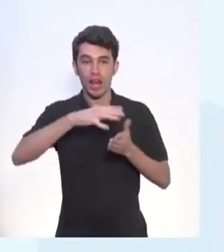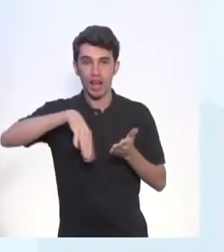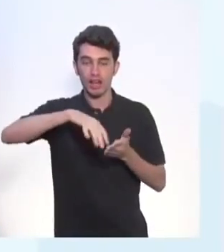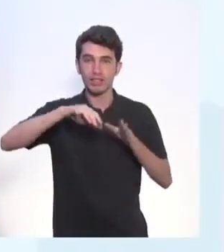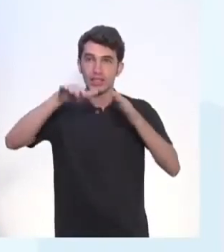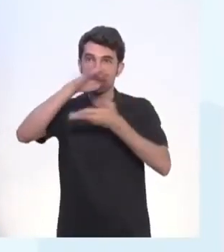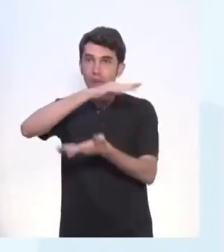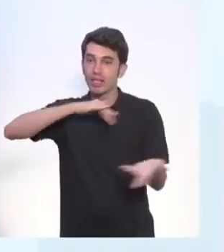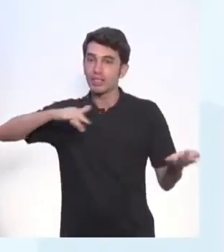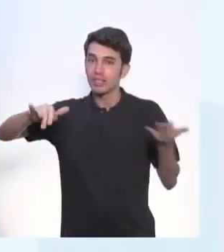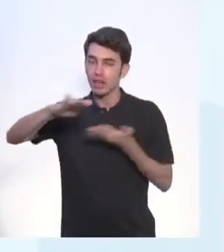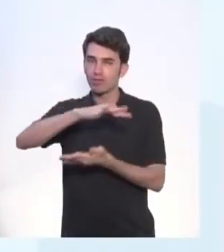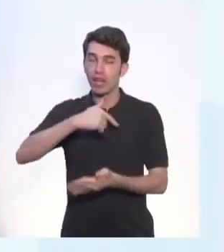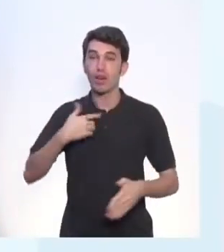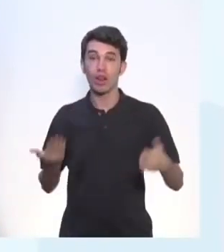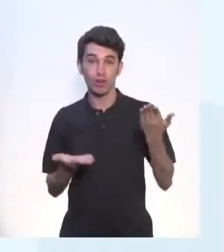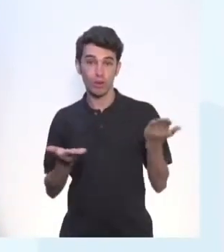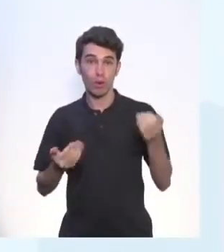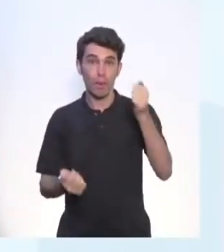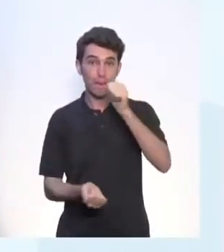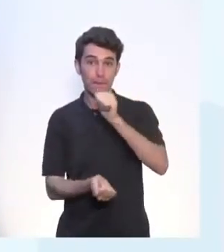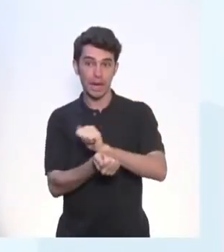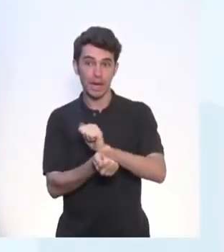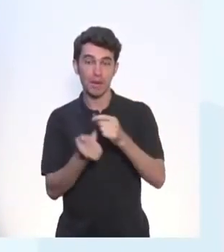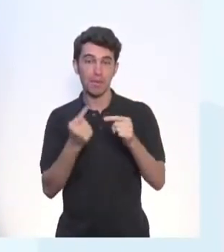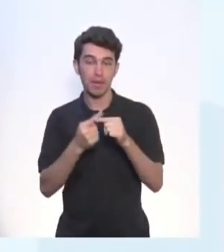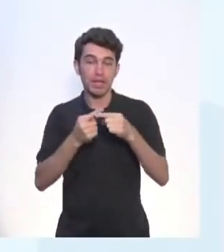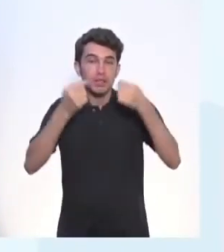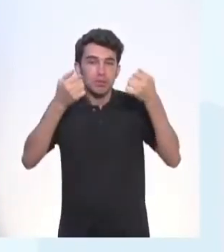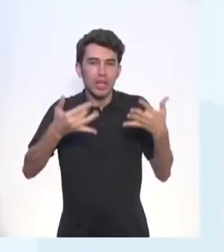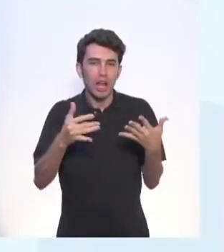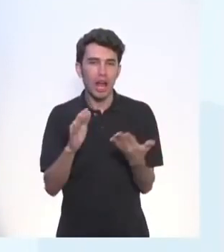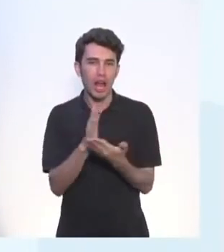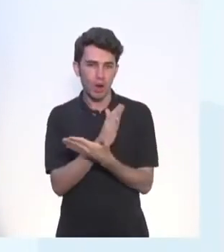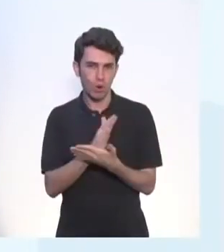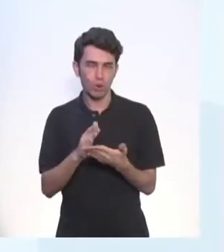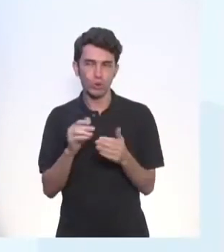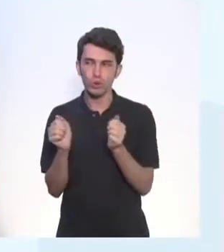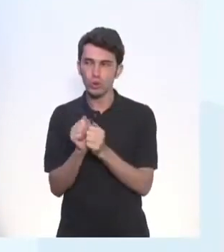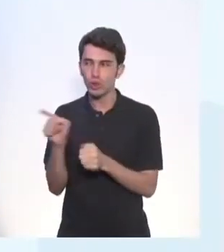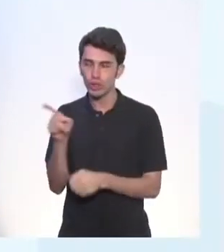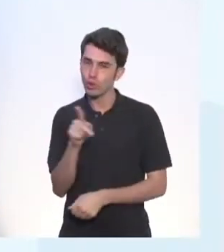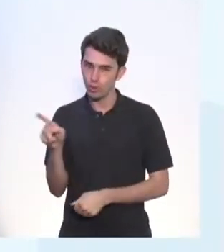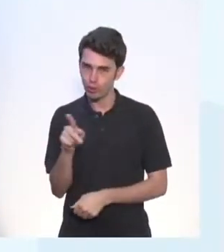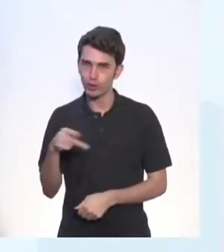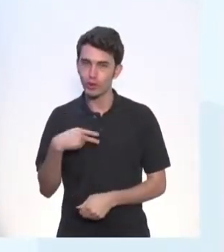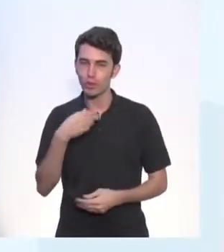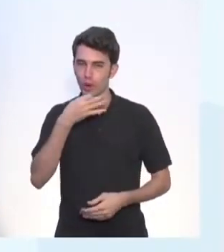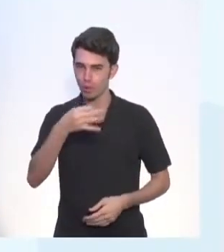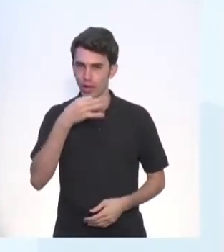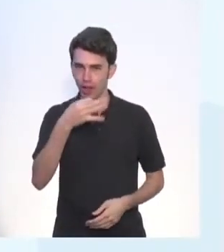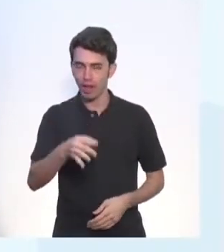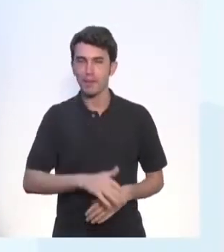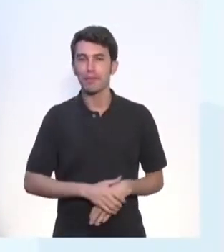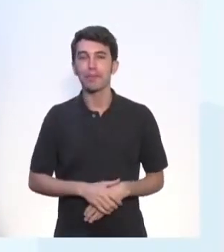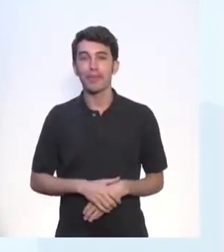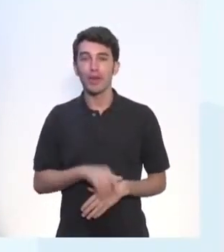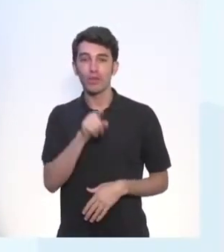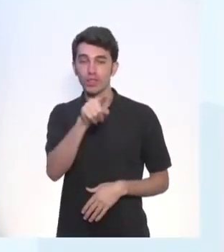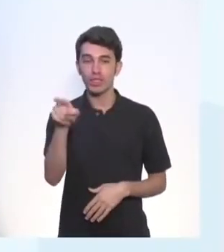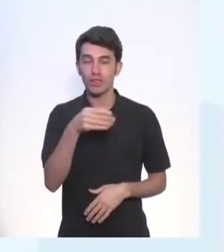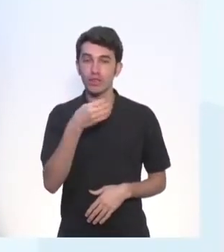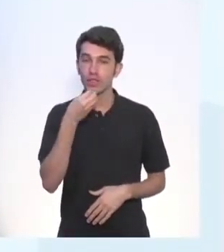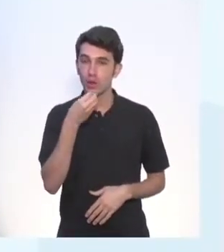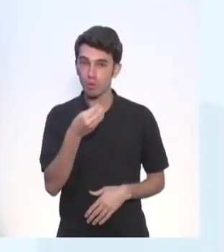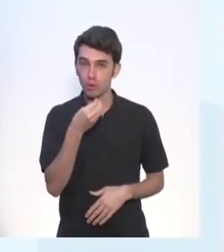parar nesse momento da entrevista e vou colocar alguns adendos aqui para o professor Mauro para comentarmos aqui. Vocês terão a oportunidade